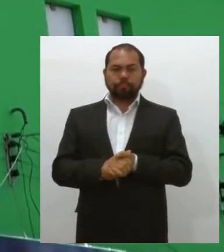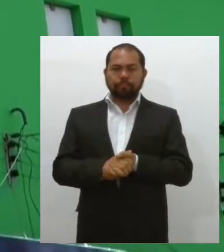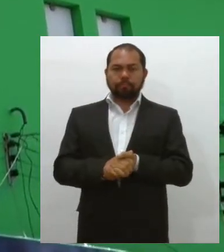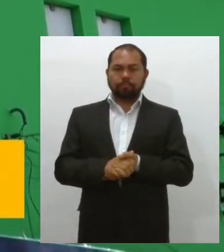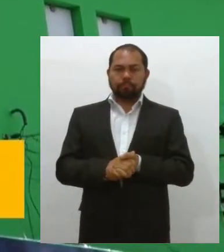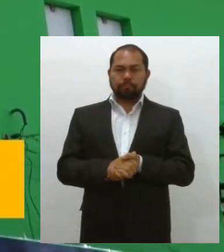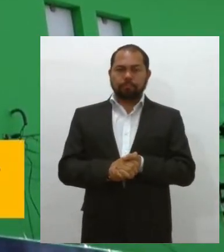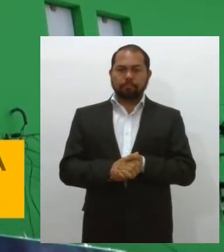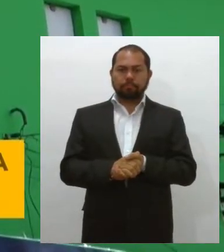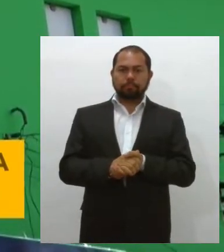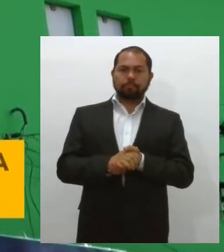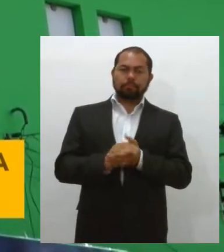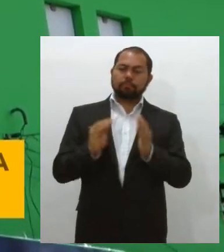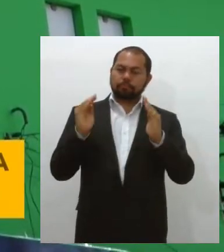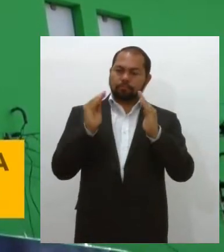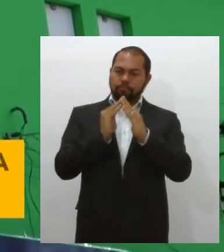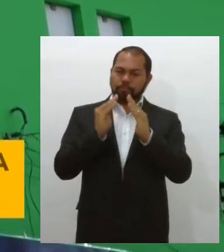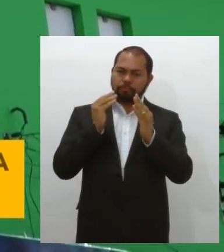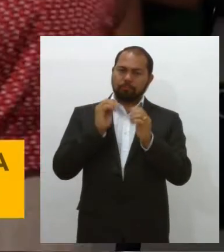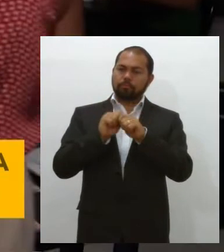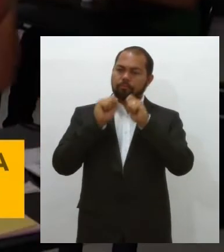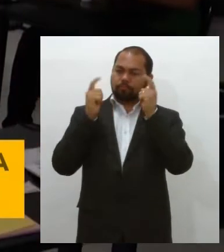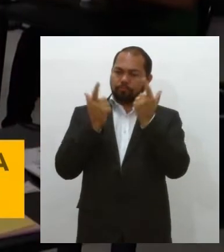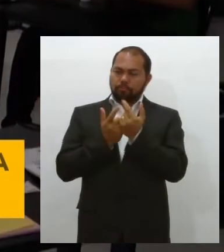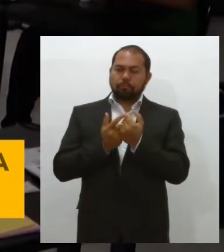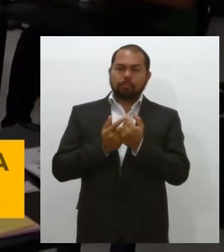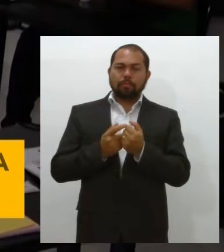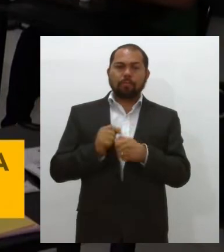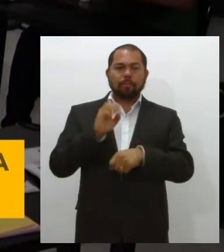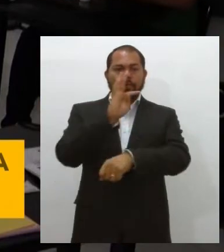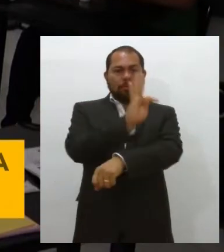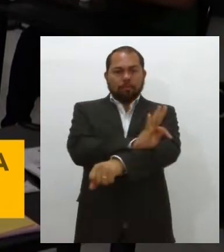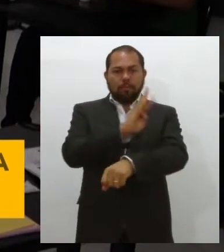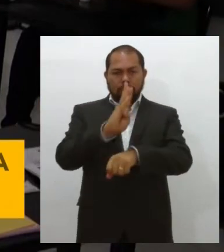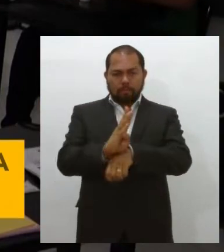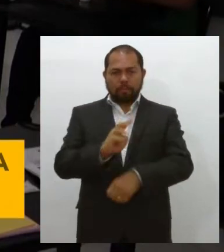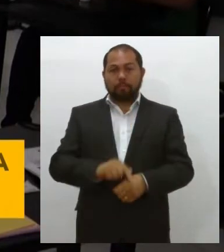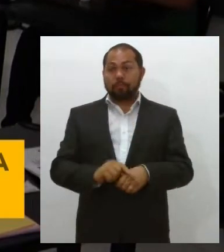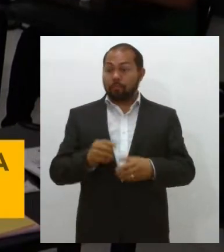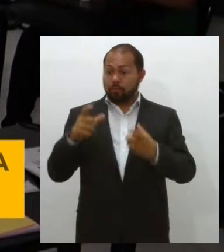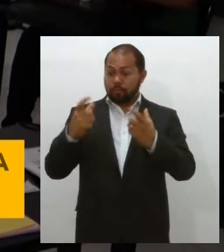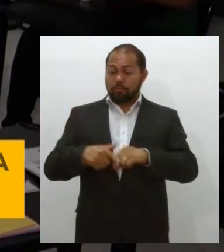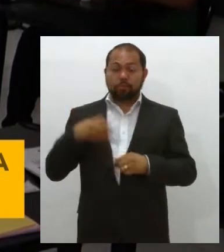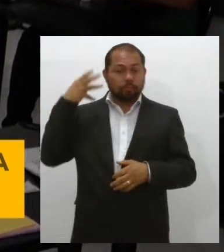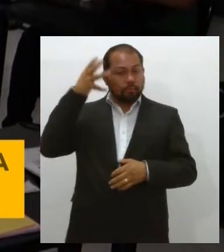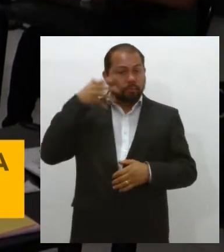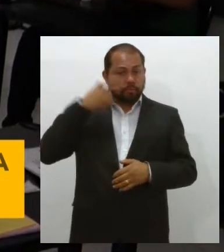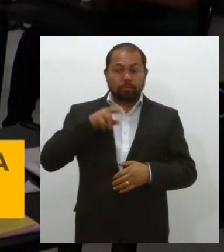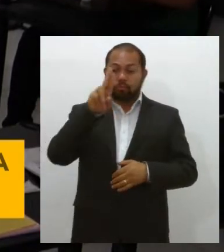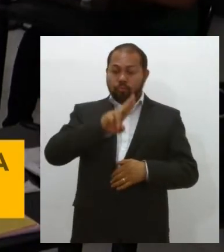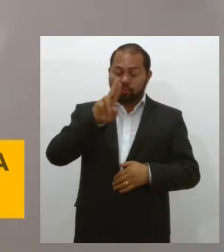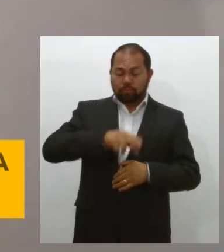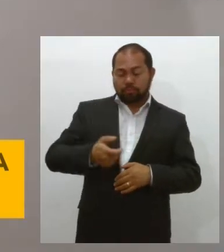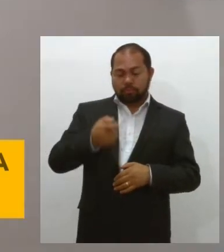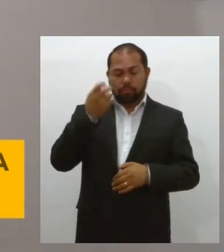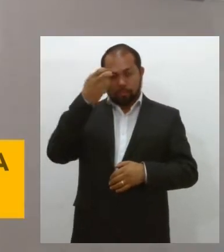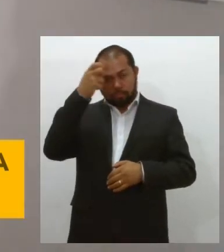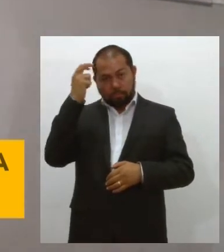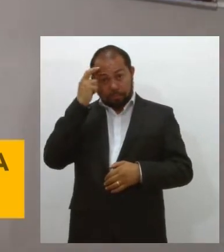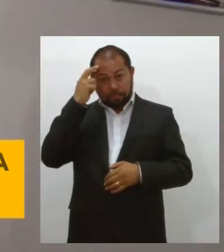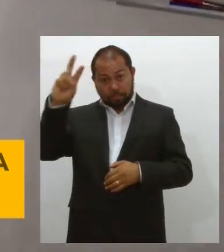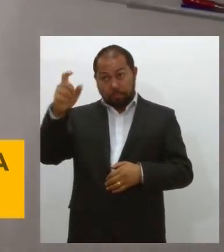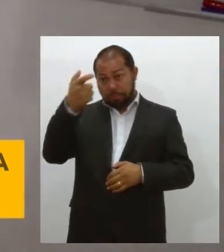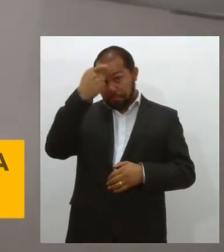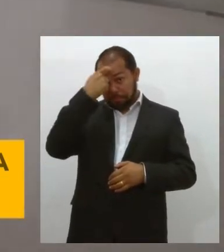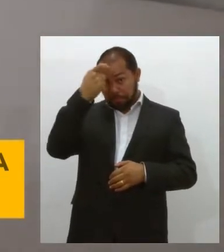A Escola do Legislativo de Tobias Barreto foi o local da palestra O Uso da Inteligência Emocional nas Relações de Trabalho.